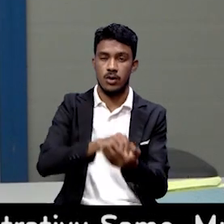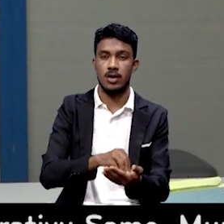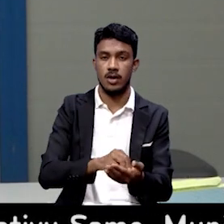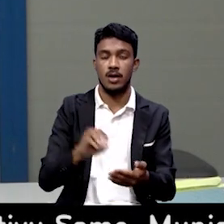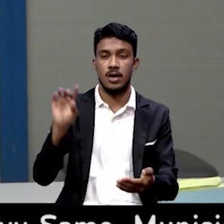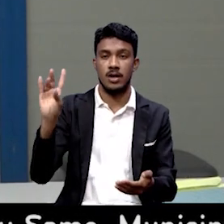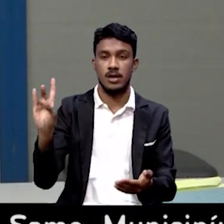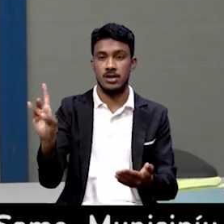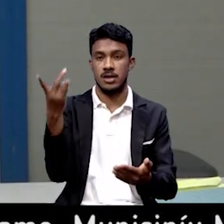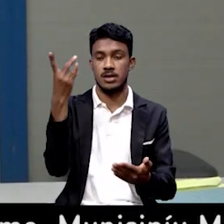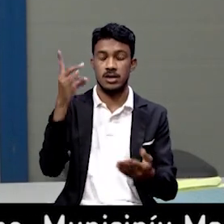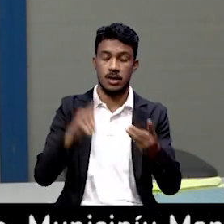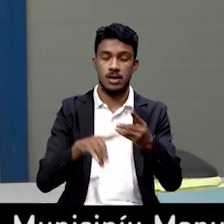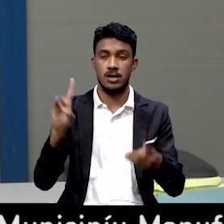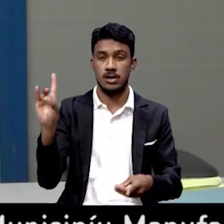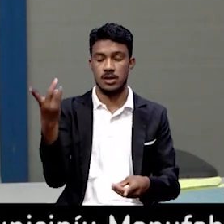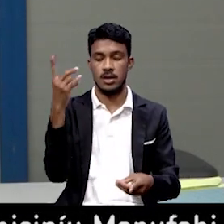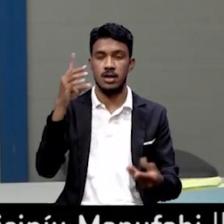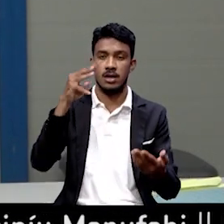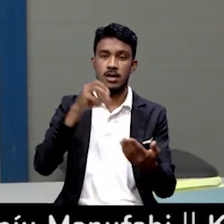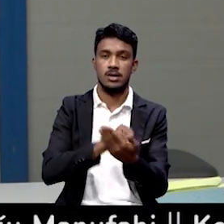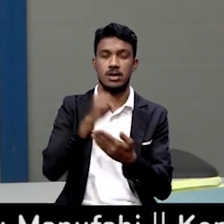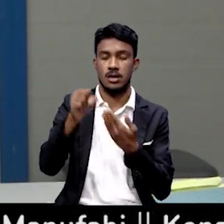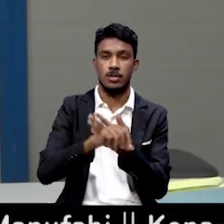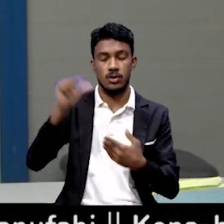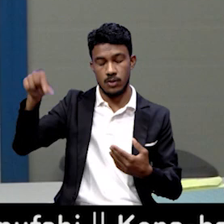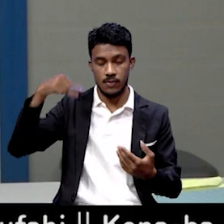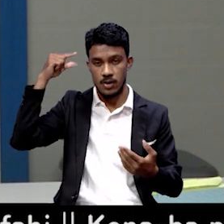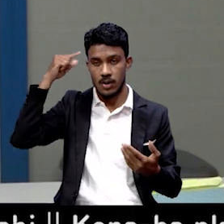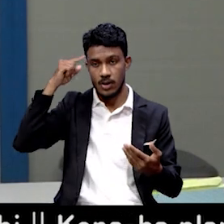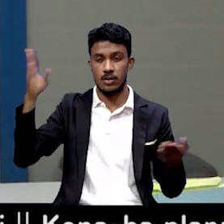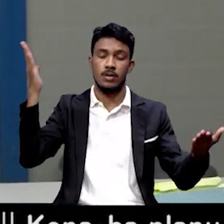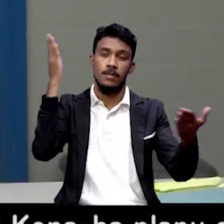para itenia governo quando akoto emergente